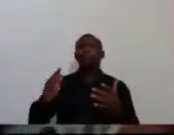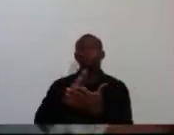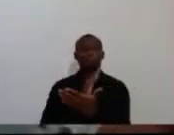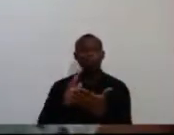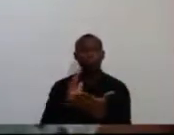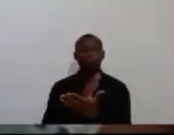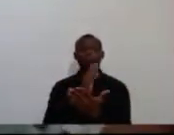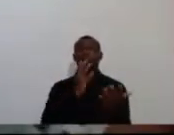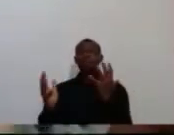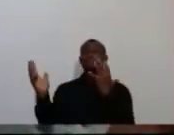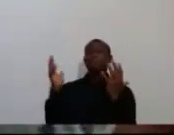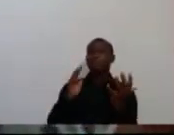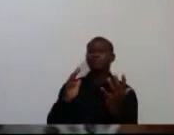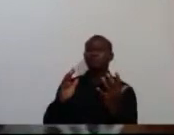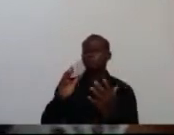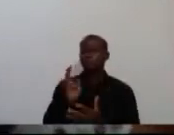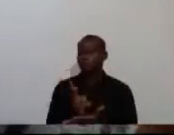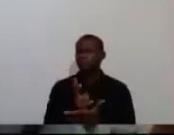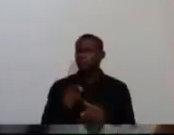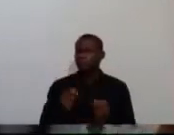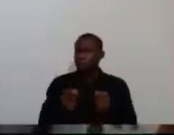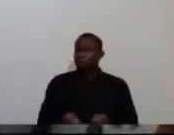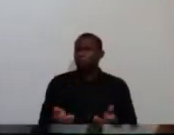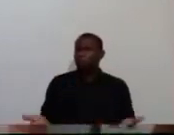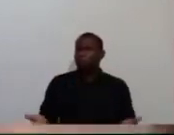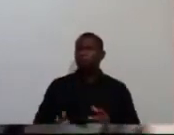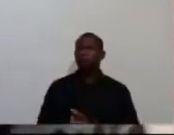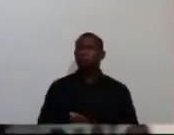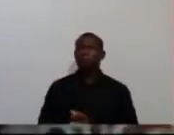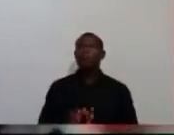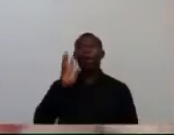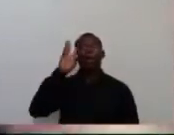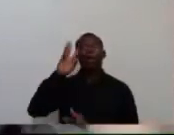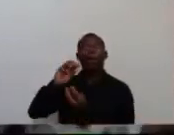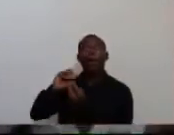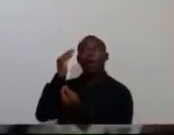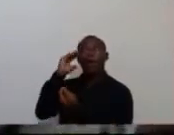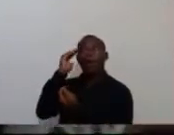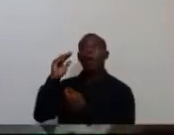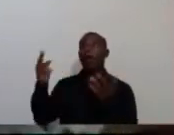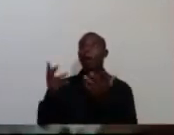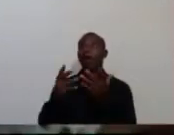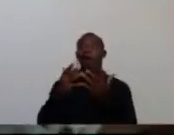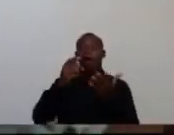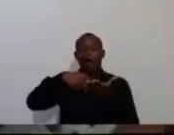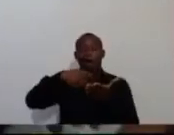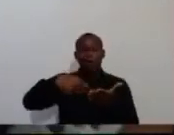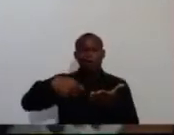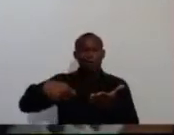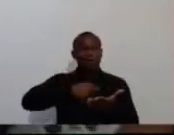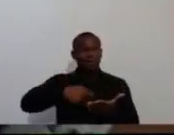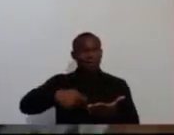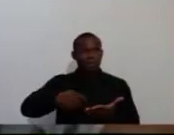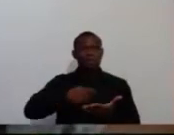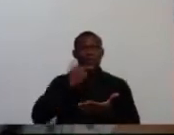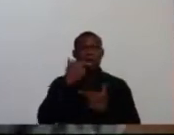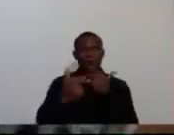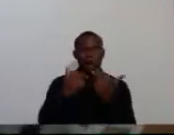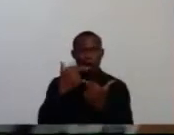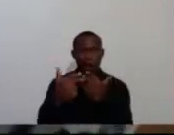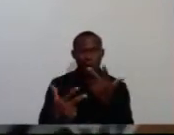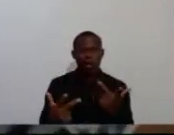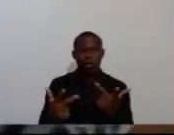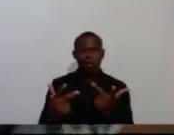firme, né? Então, a partir da linguagem escrita e a partir da linguagem oral, começamos a dominar um campo